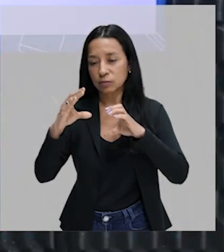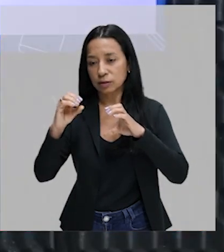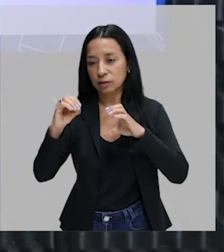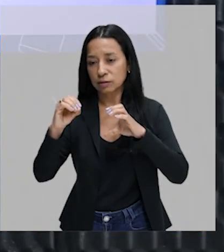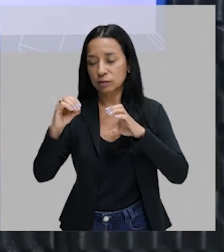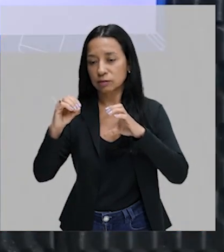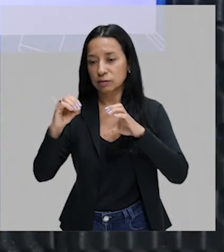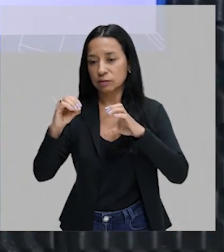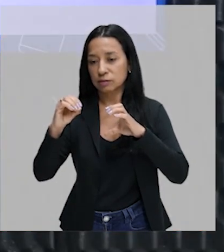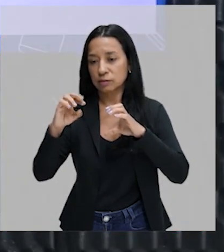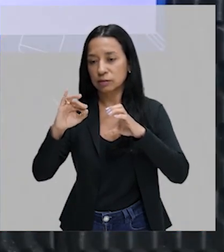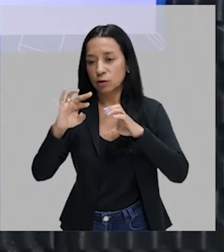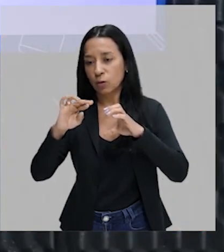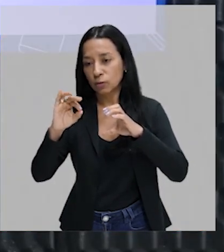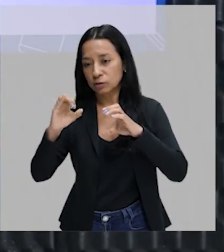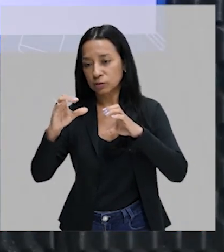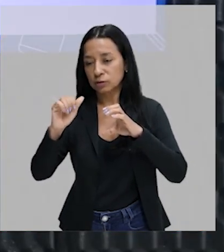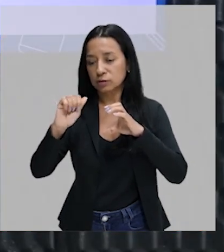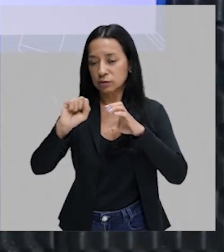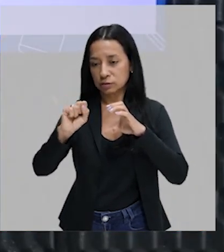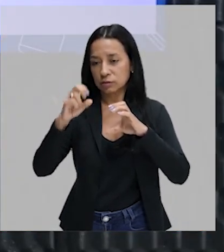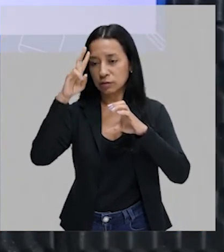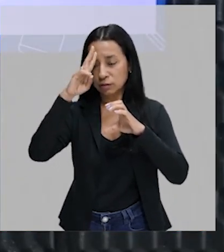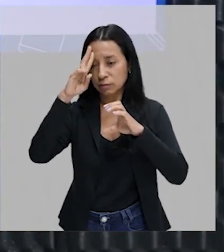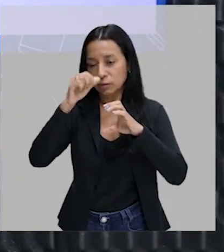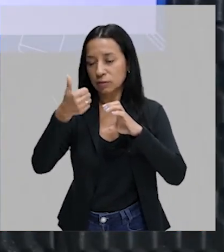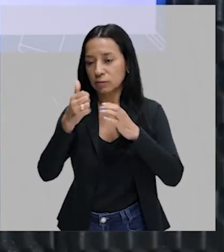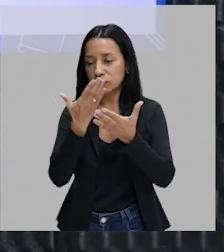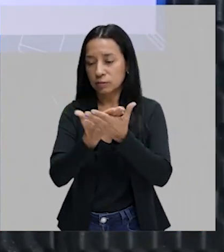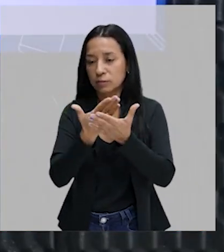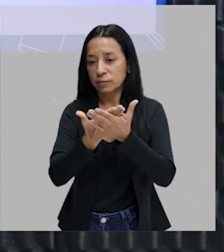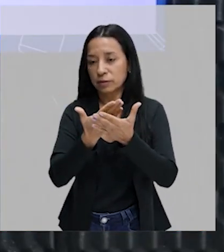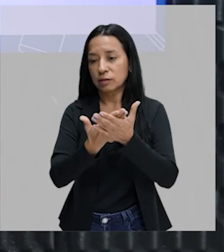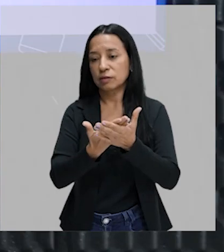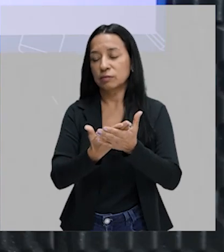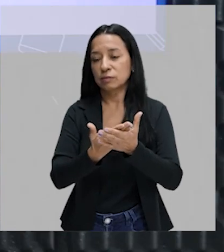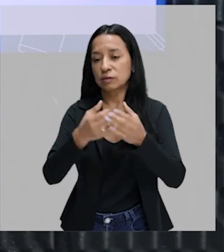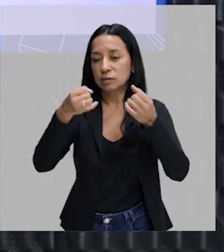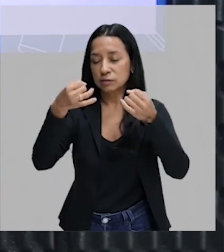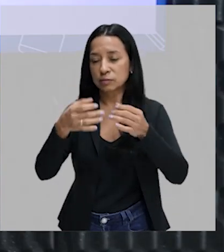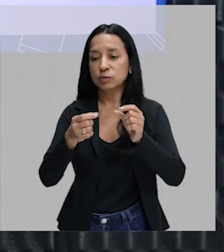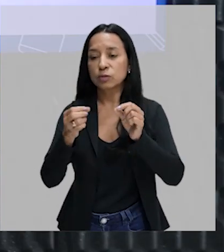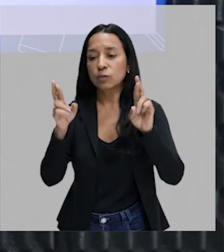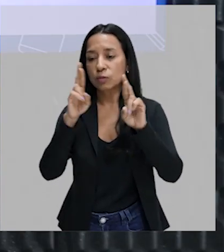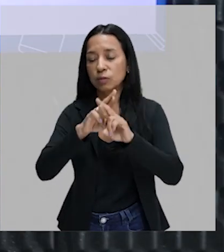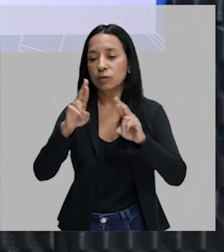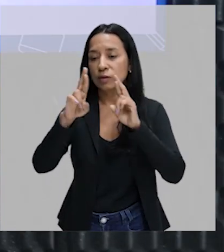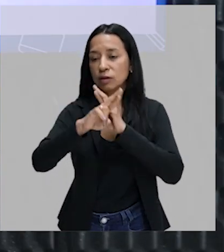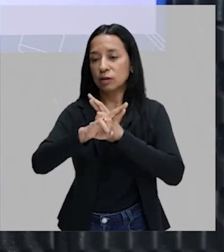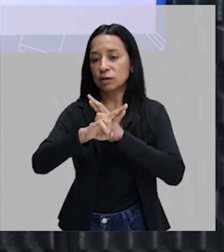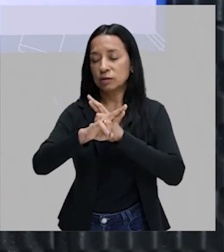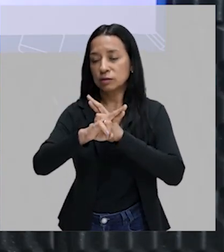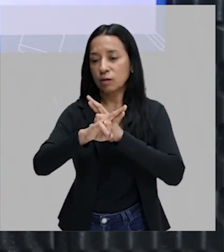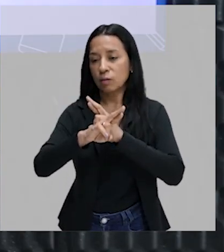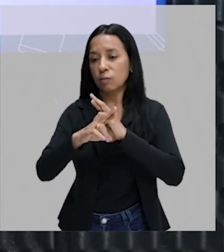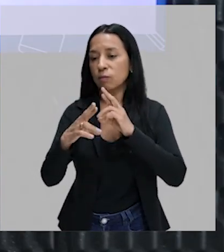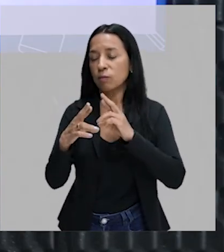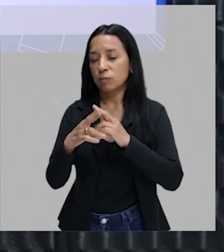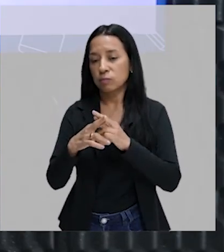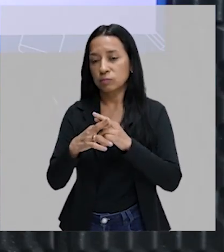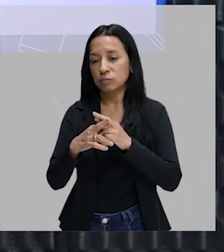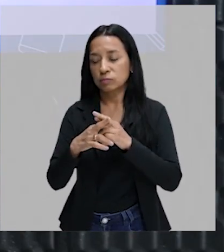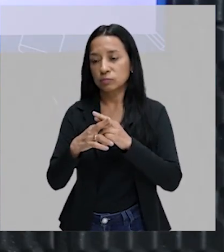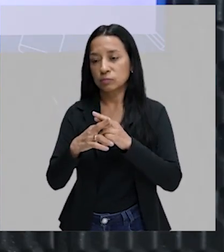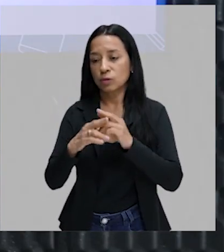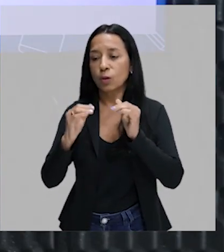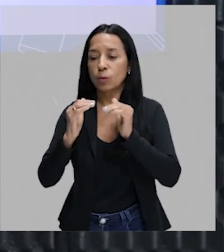lembrar que na primeira aula de citologia eu falei para vocês que com relação ao nível de complexidade,